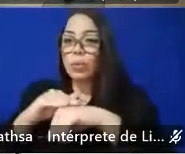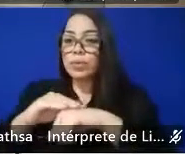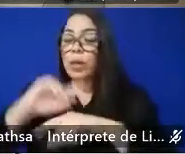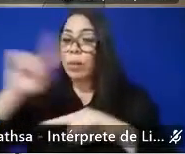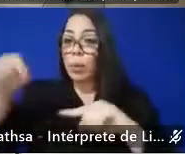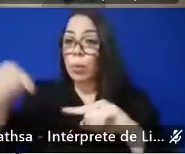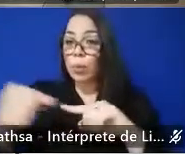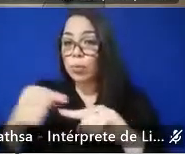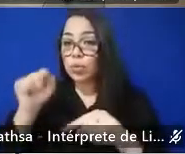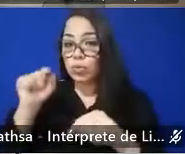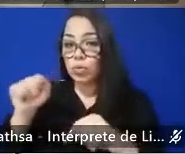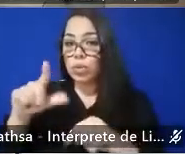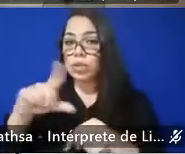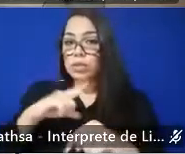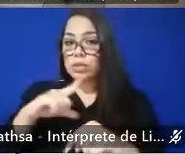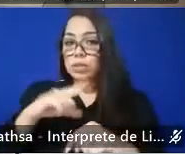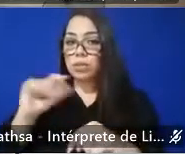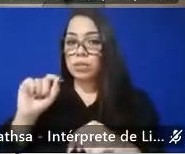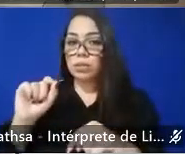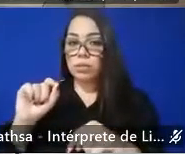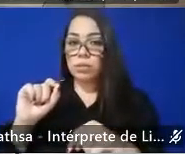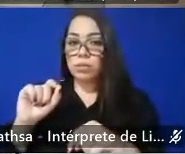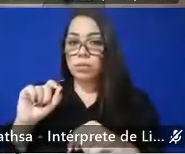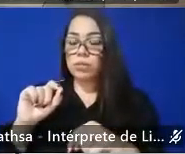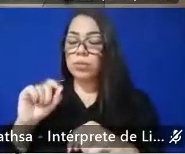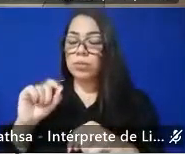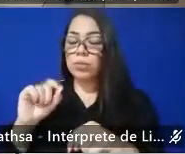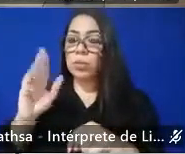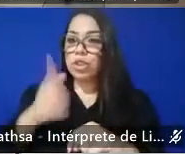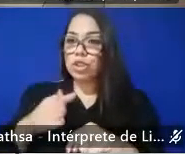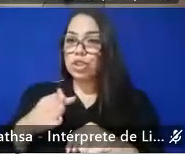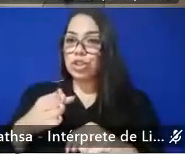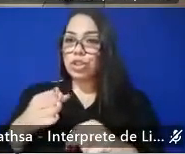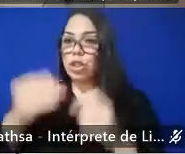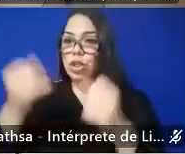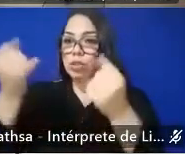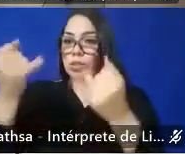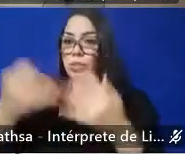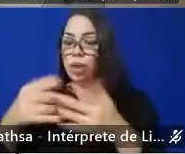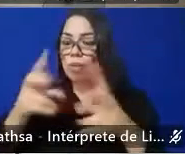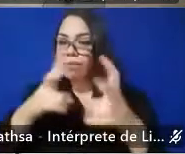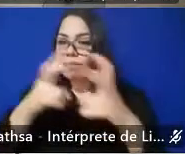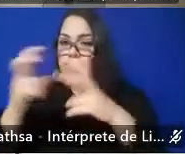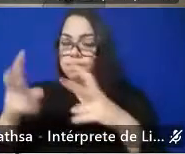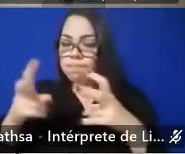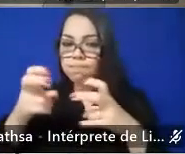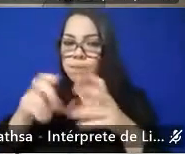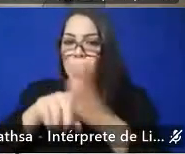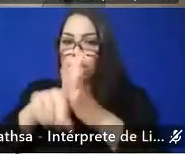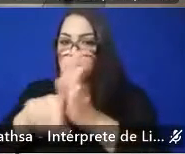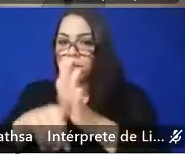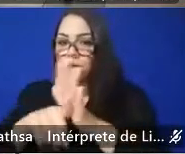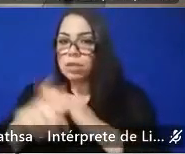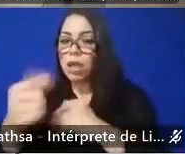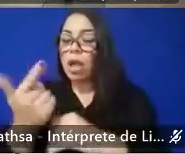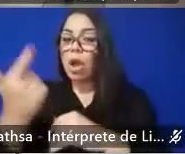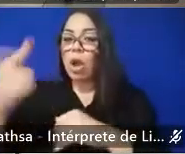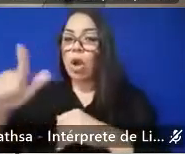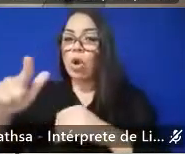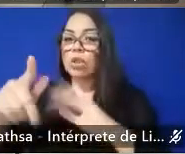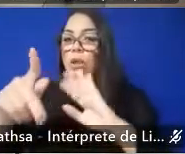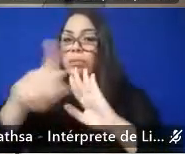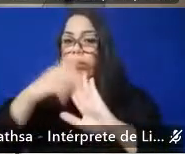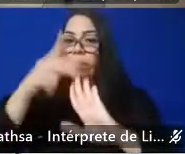e o que foi disciplinar acordo de não persecução disciplinar através da portaria da corregedoria